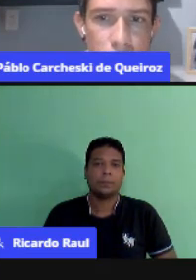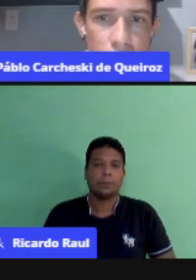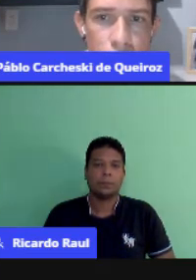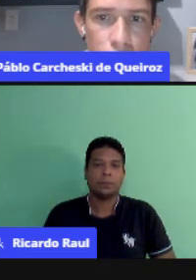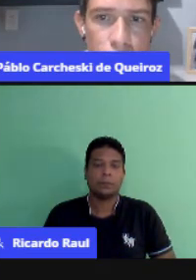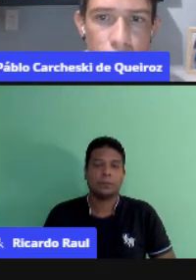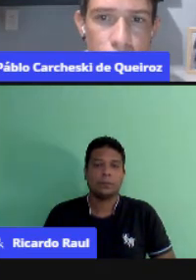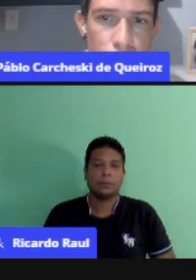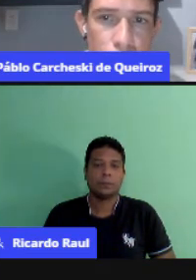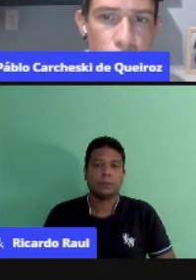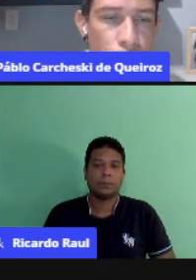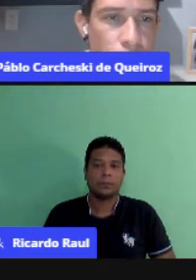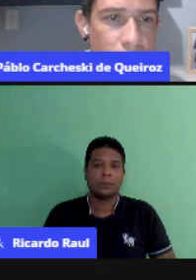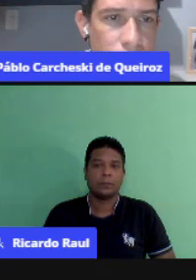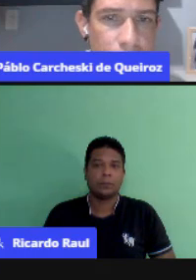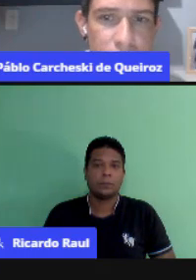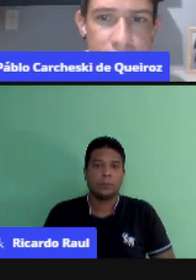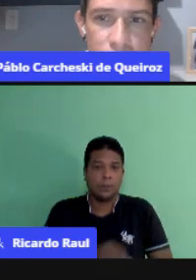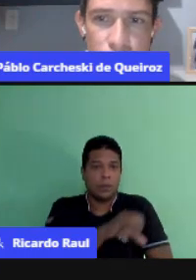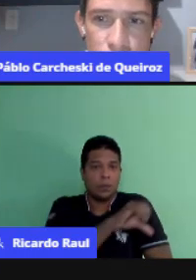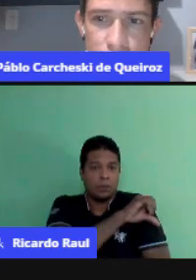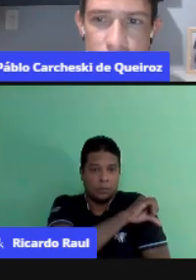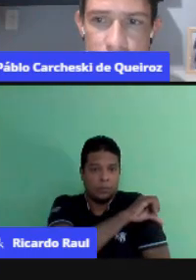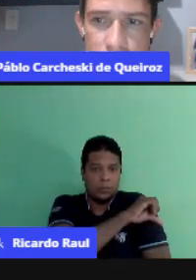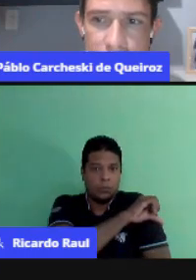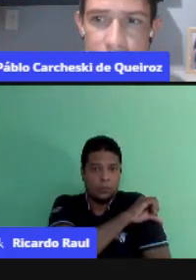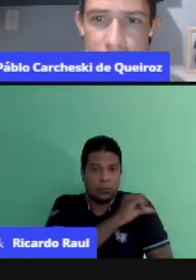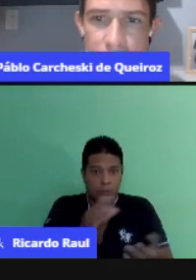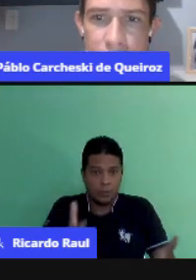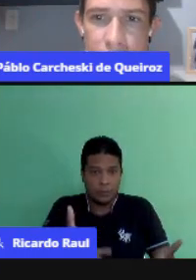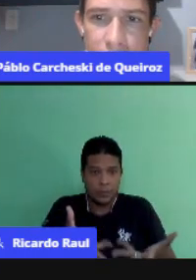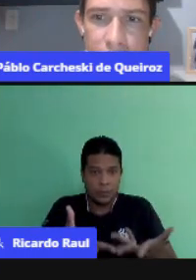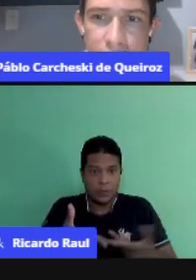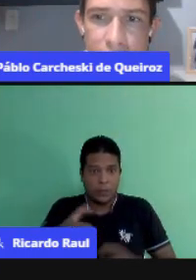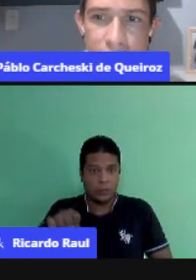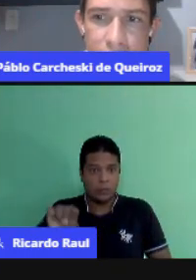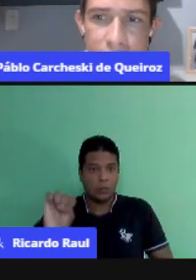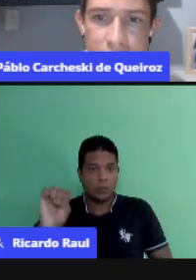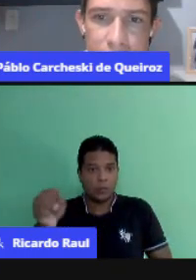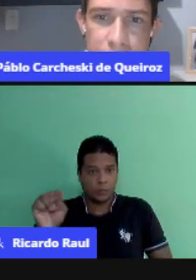E aí, no 9º ano, né, habilidade 8, né,